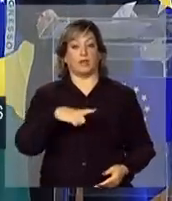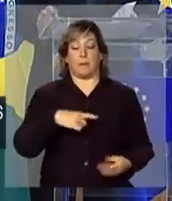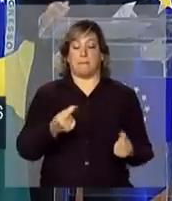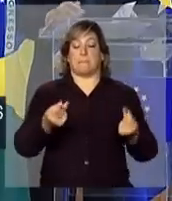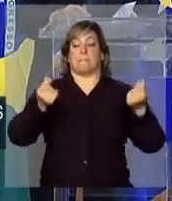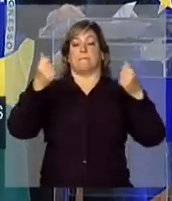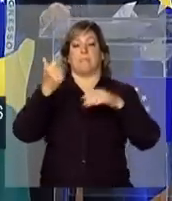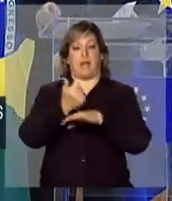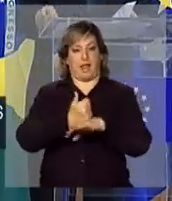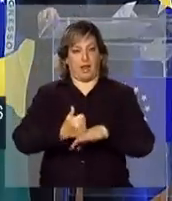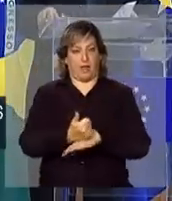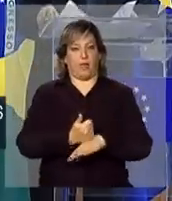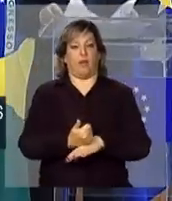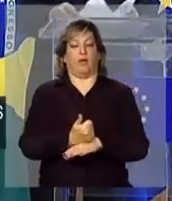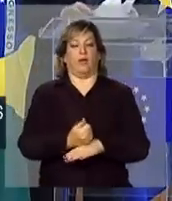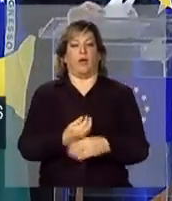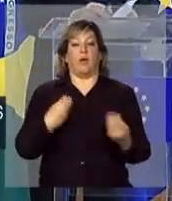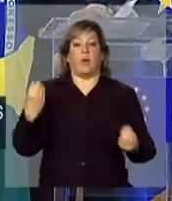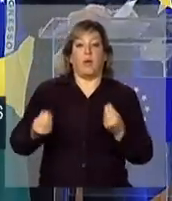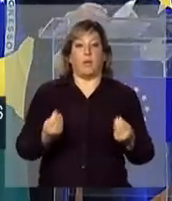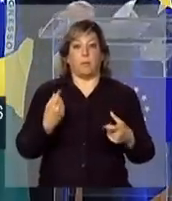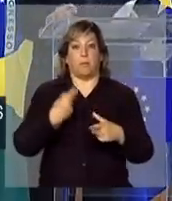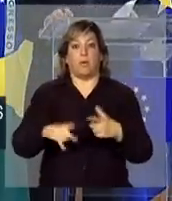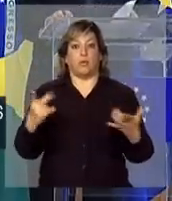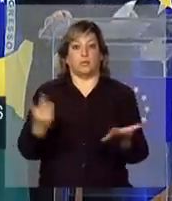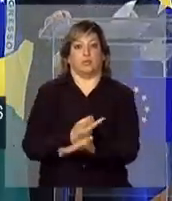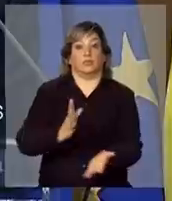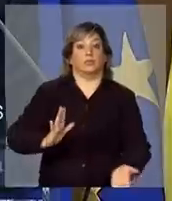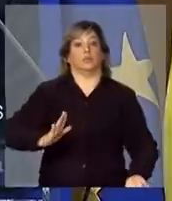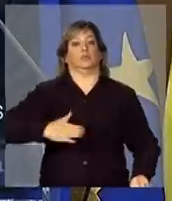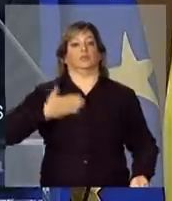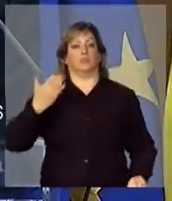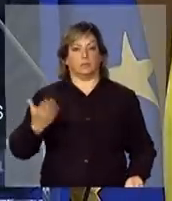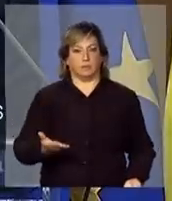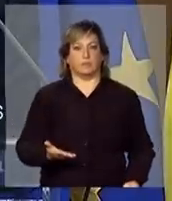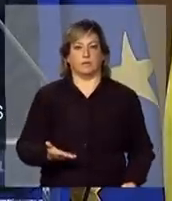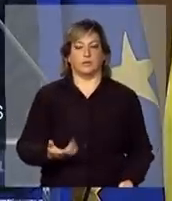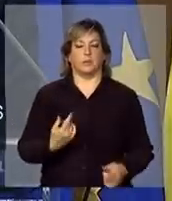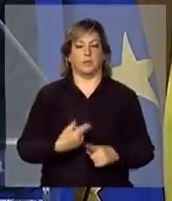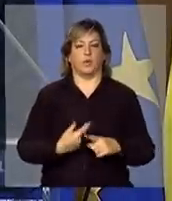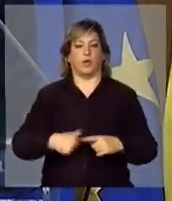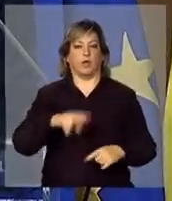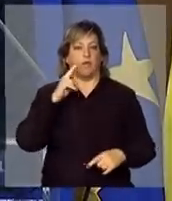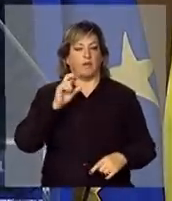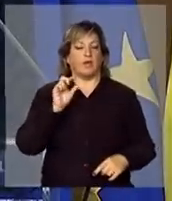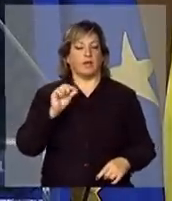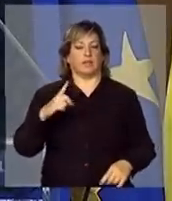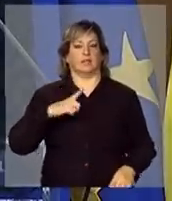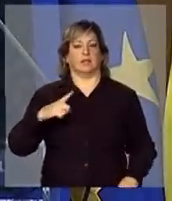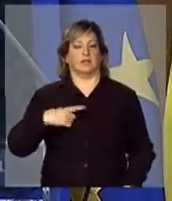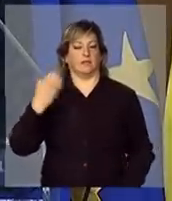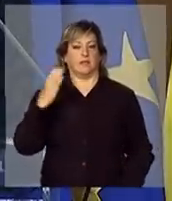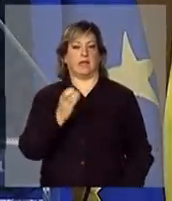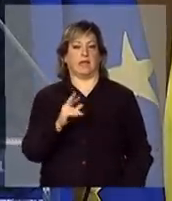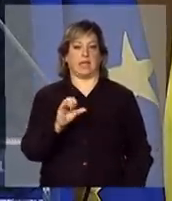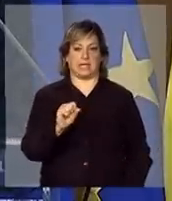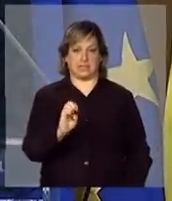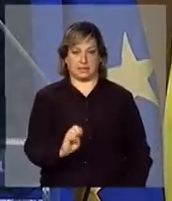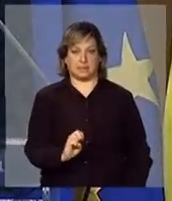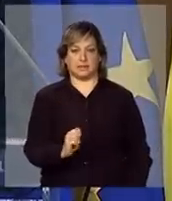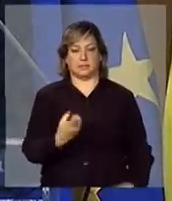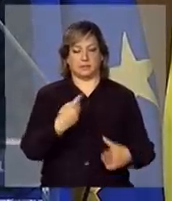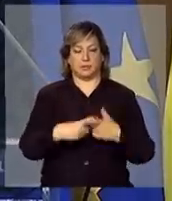melhores condições para lidarmos com os tipos de choque que observamos ou experimentamos durante a crise. Também